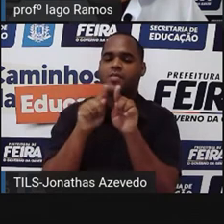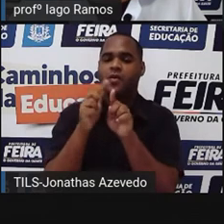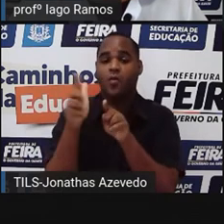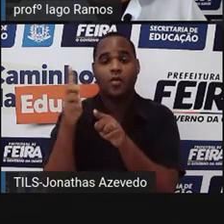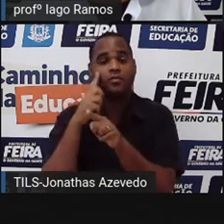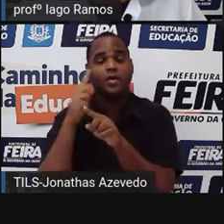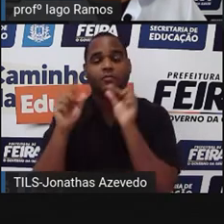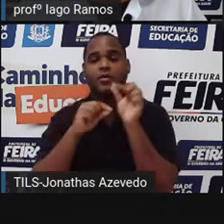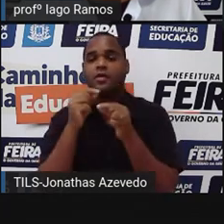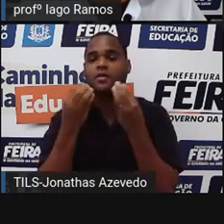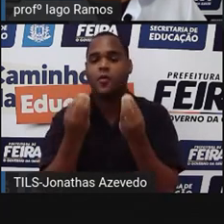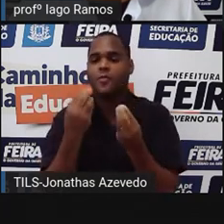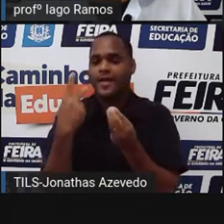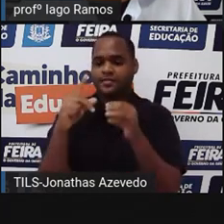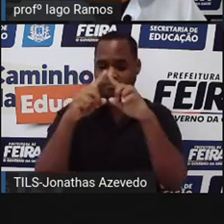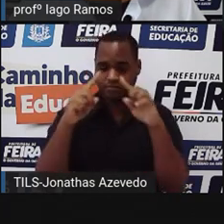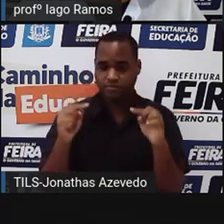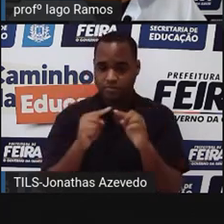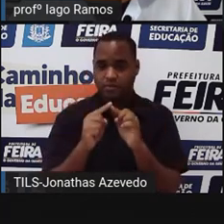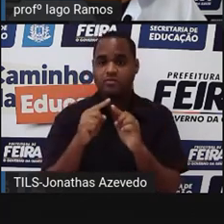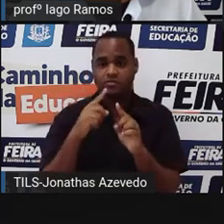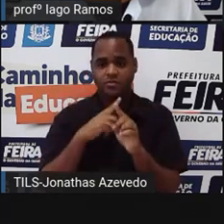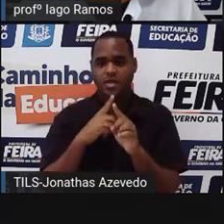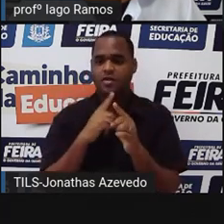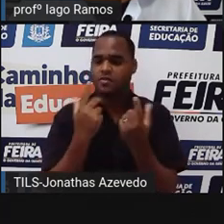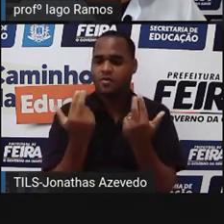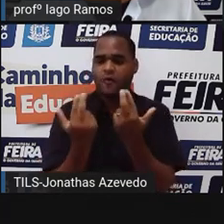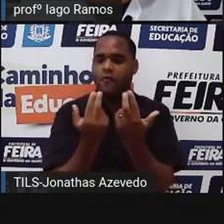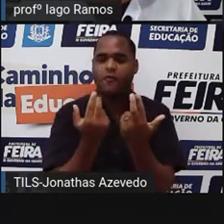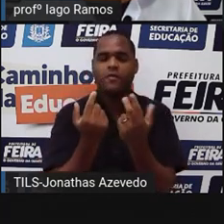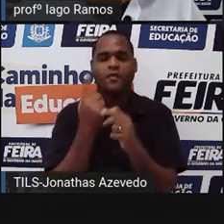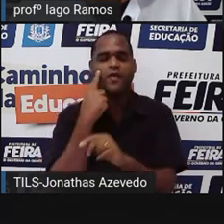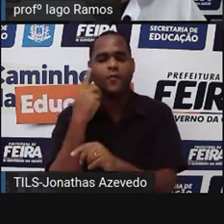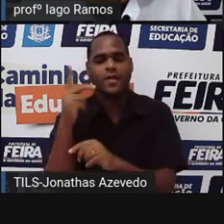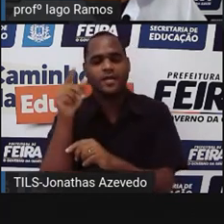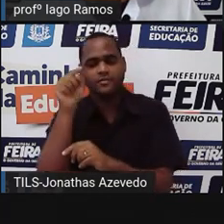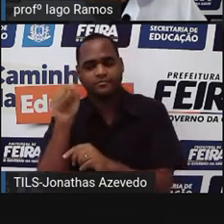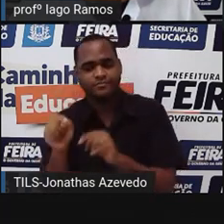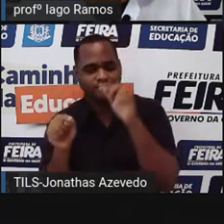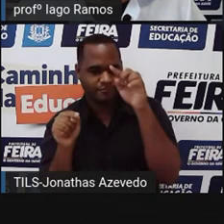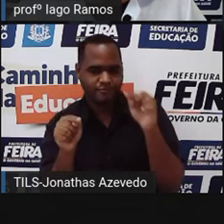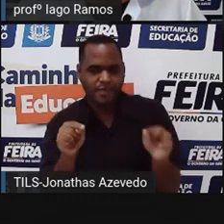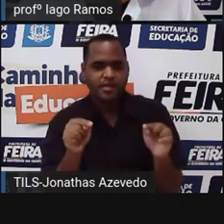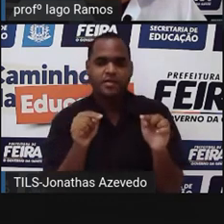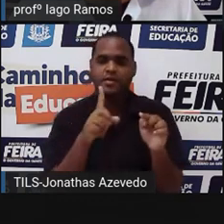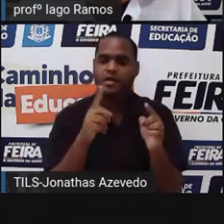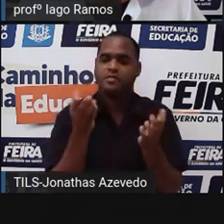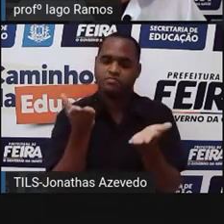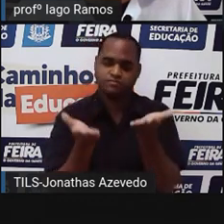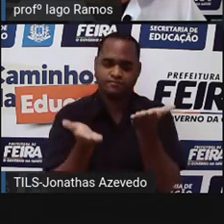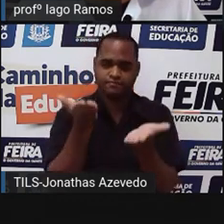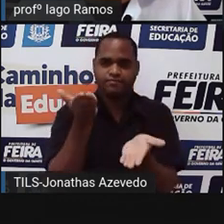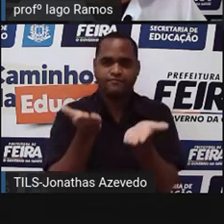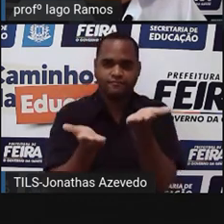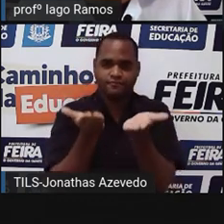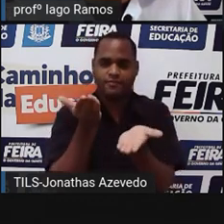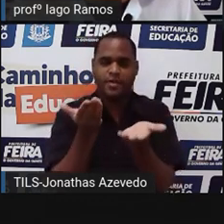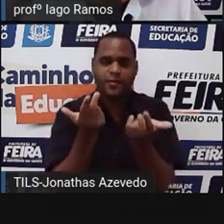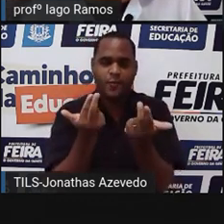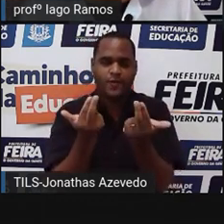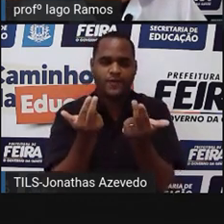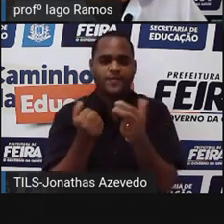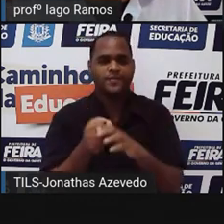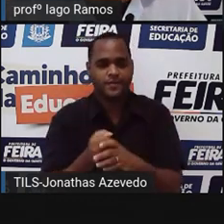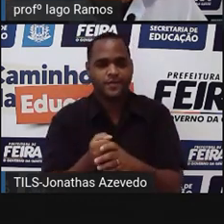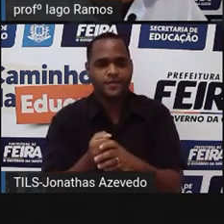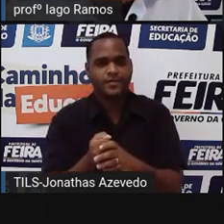são semelhantes, os lados correspondentes, né? Eles são proporcionais. Então, se eu for pegando